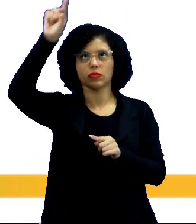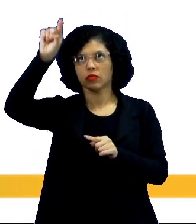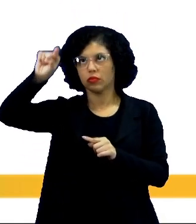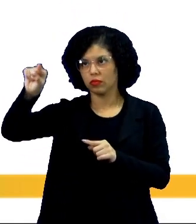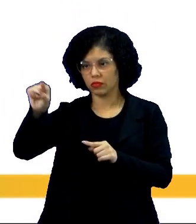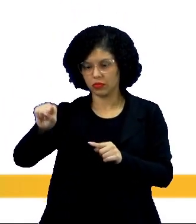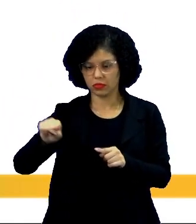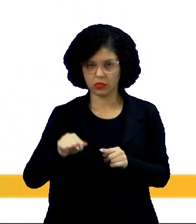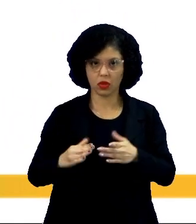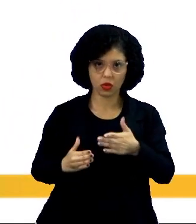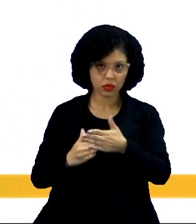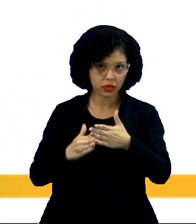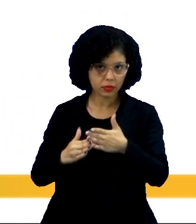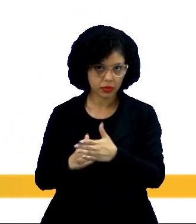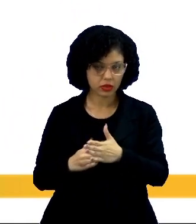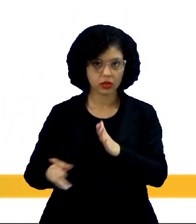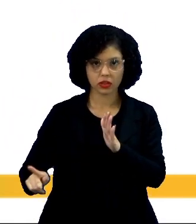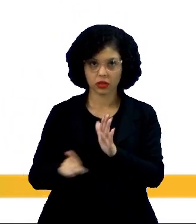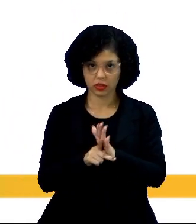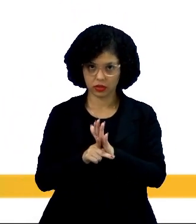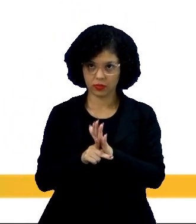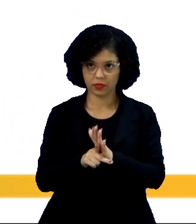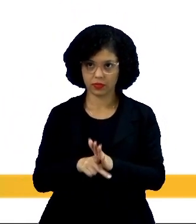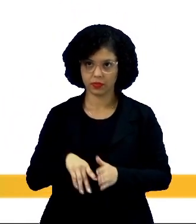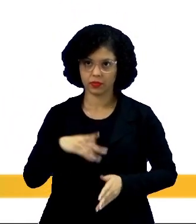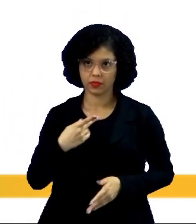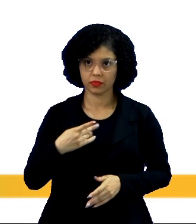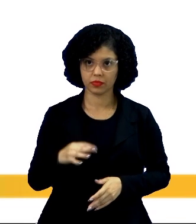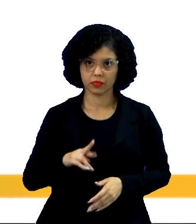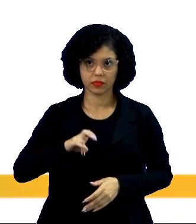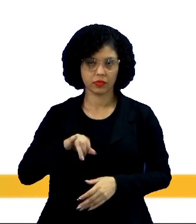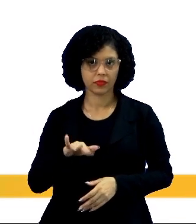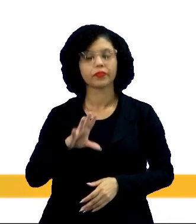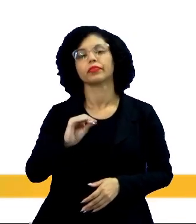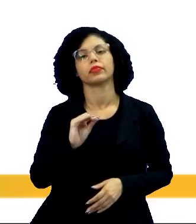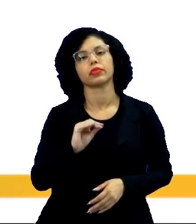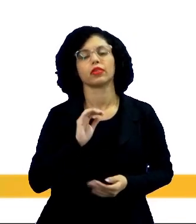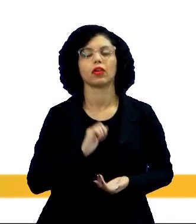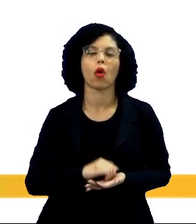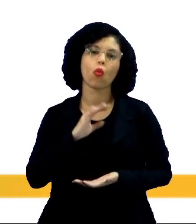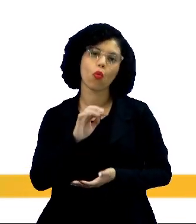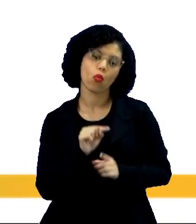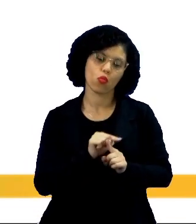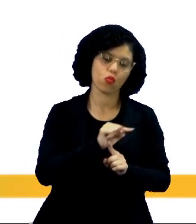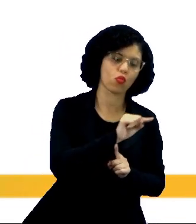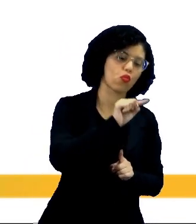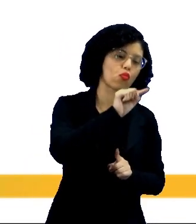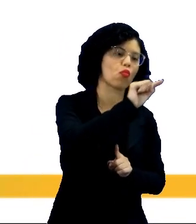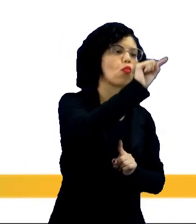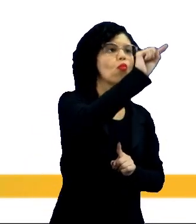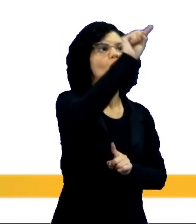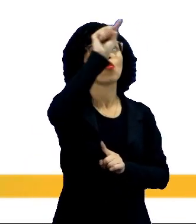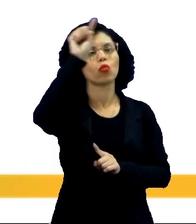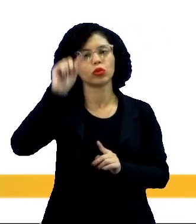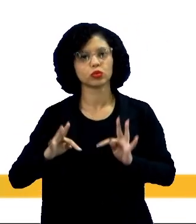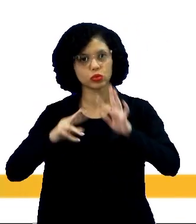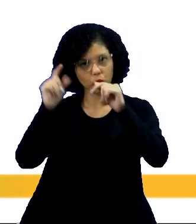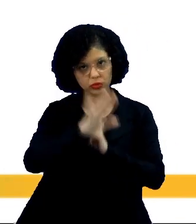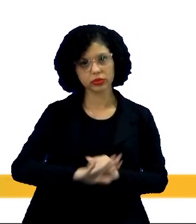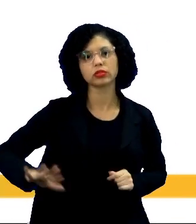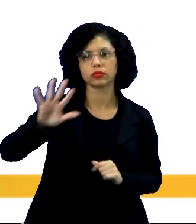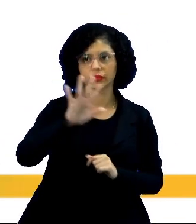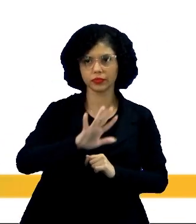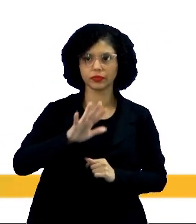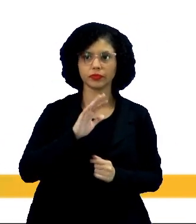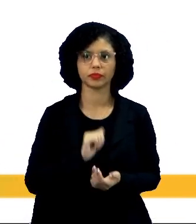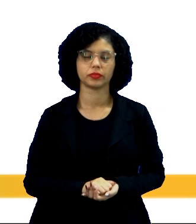demarca os limites, nós chamamos de perímetro. Então, é esse contorno que determina uma área total,